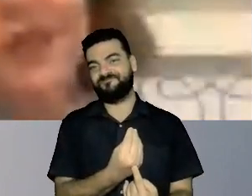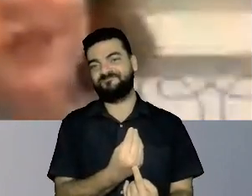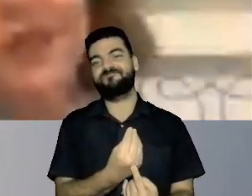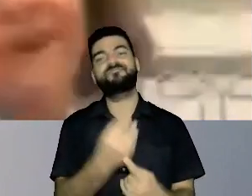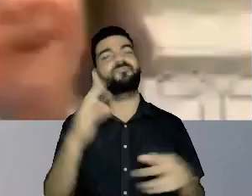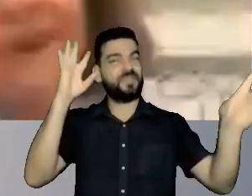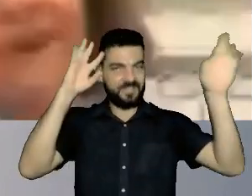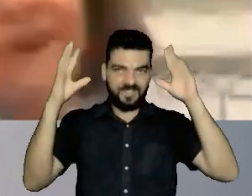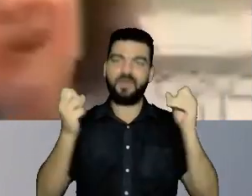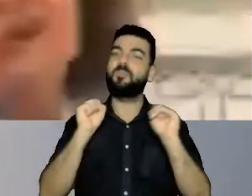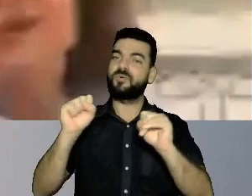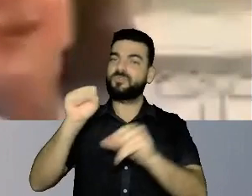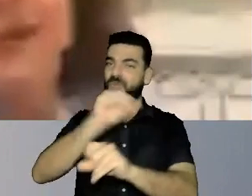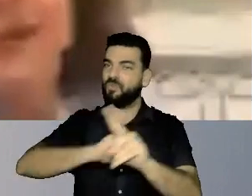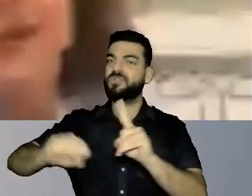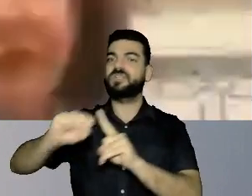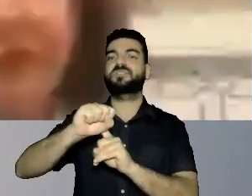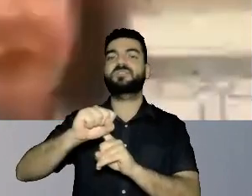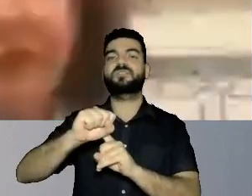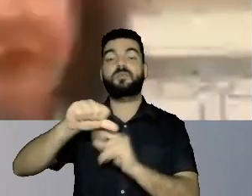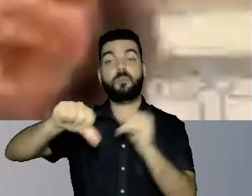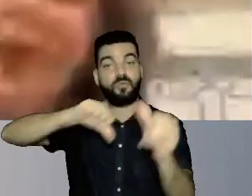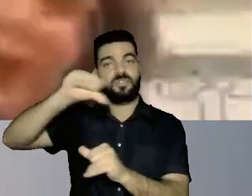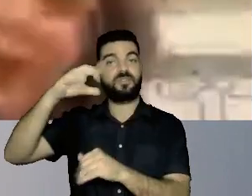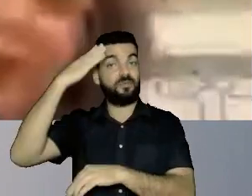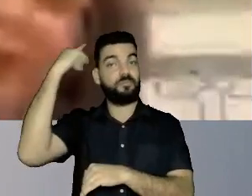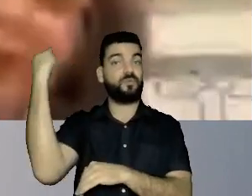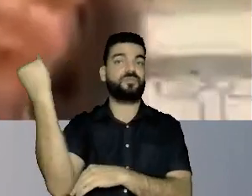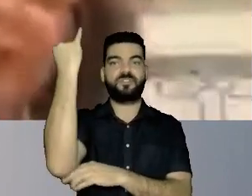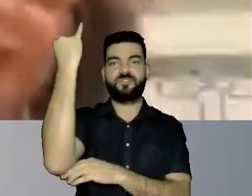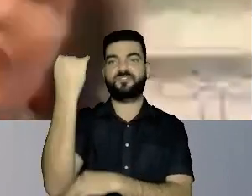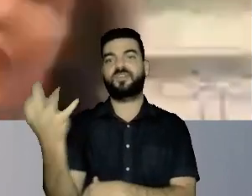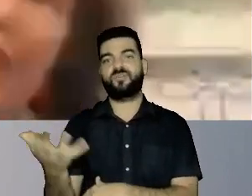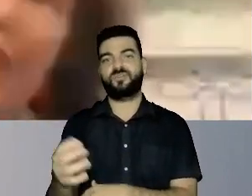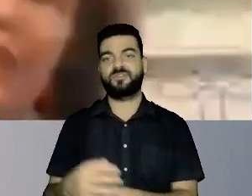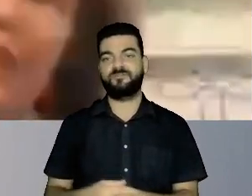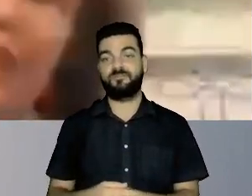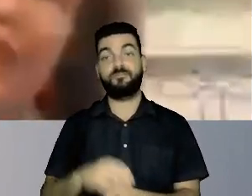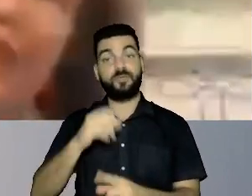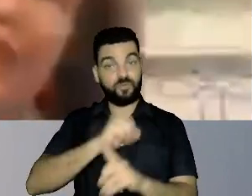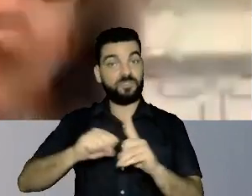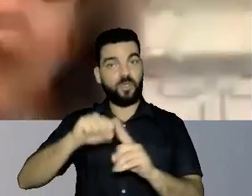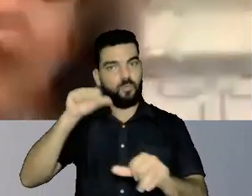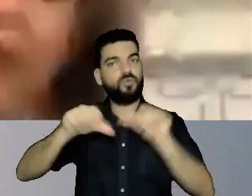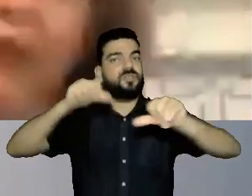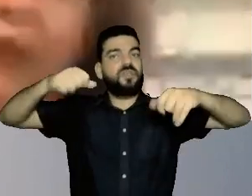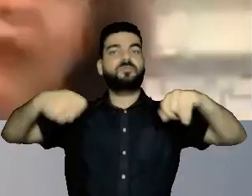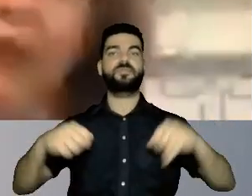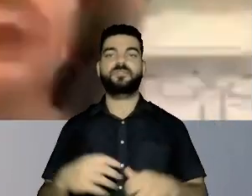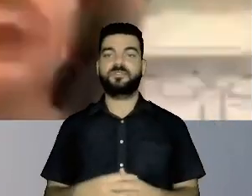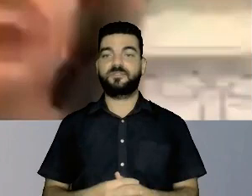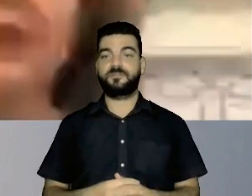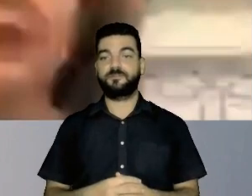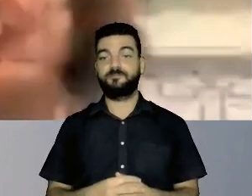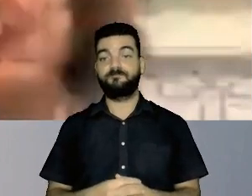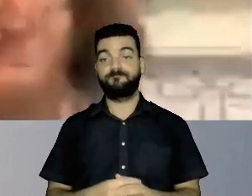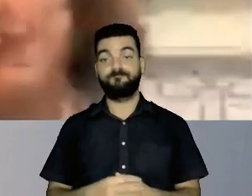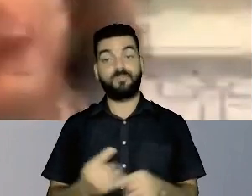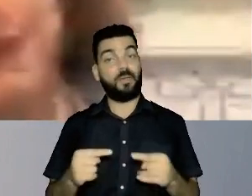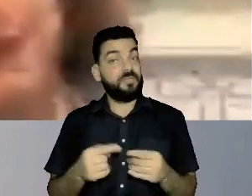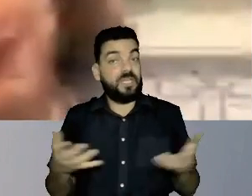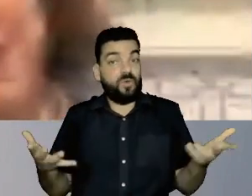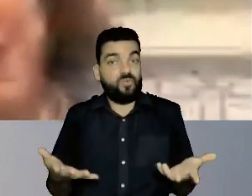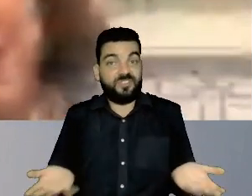questão da narrativa e da atenção à narrativa seja a mudança